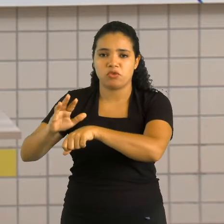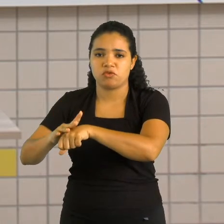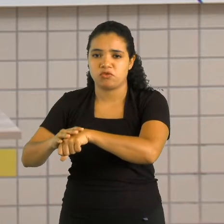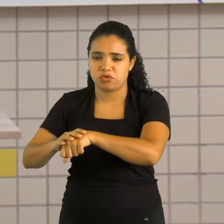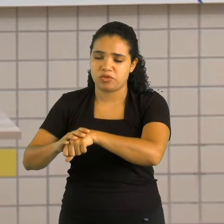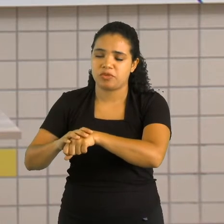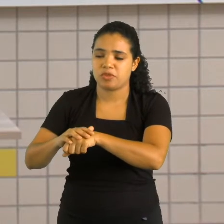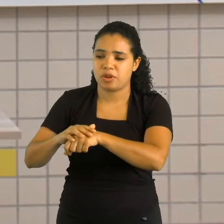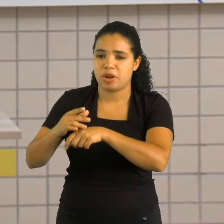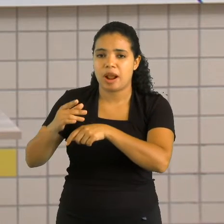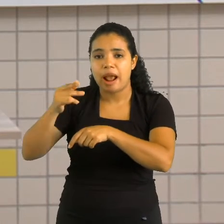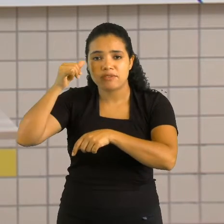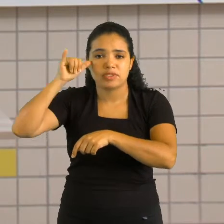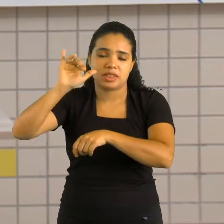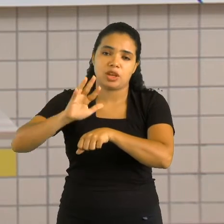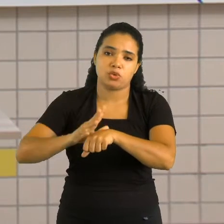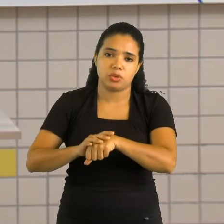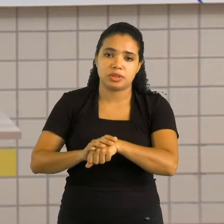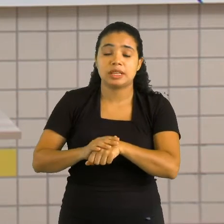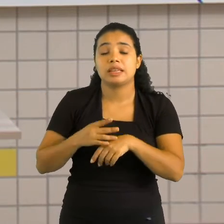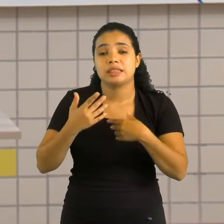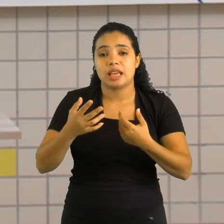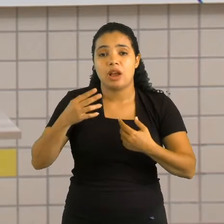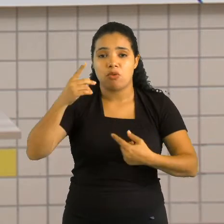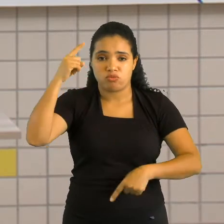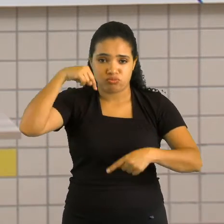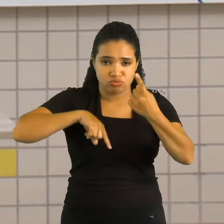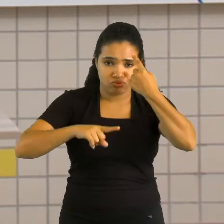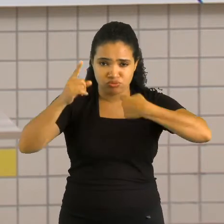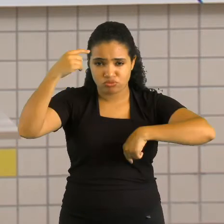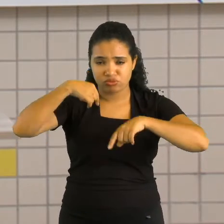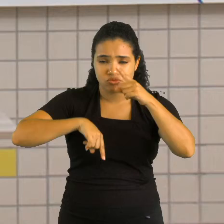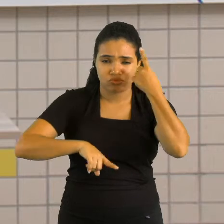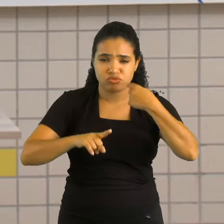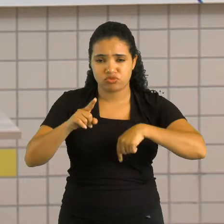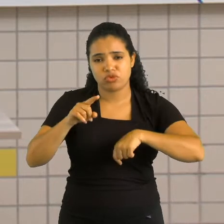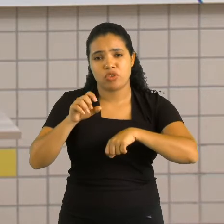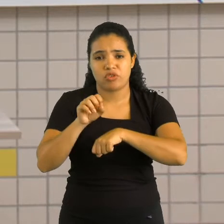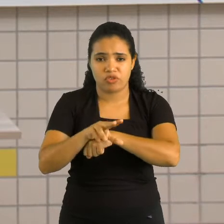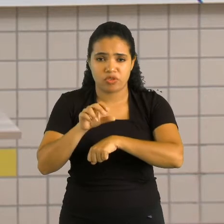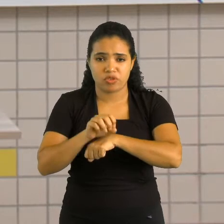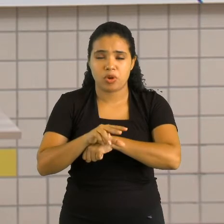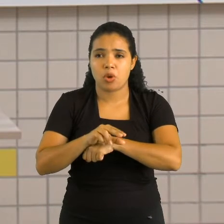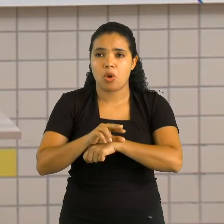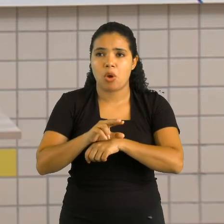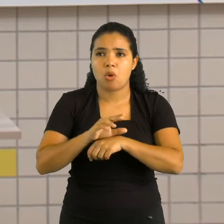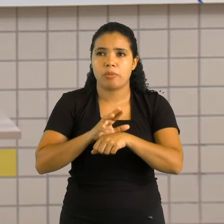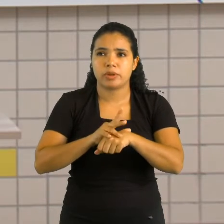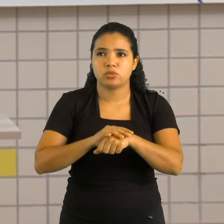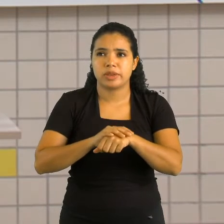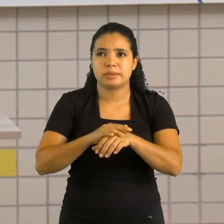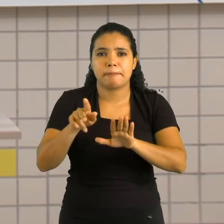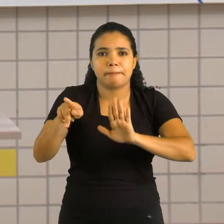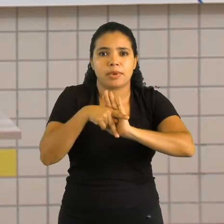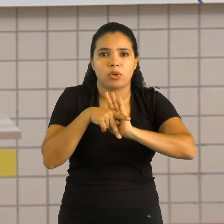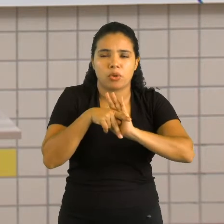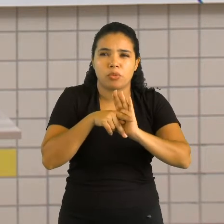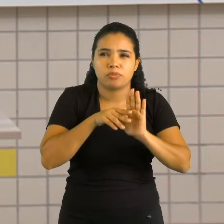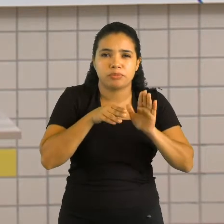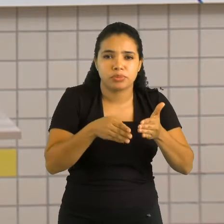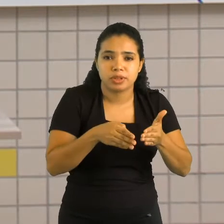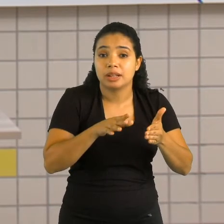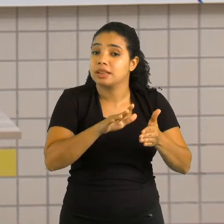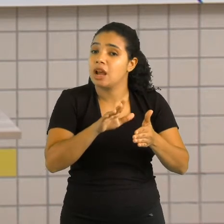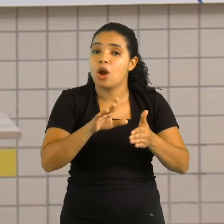metabolismo próprio. As viroses, portanto, não são uma doença específica, e sim um